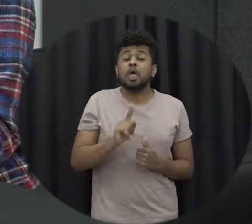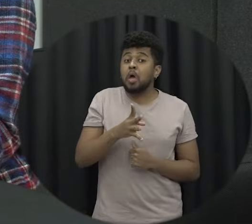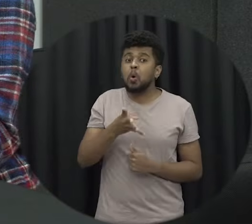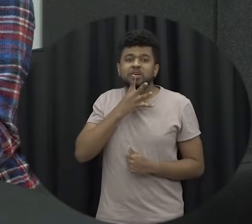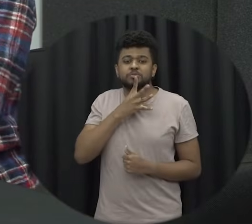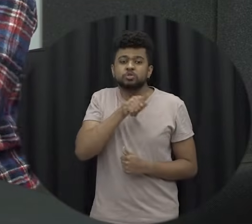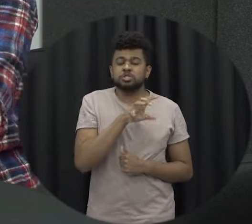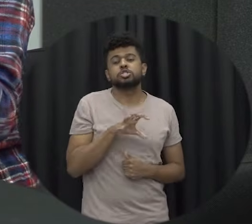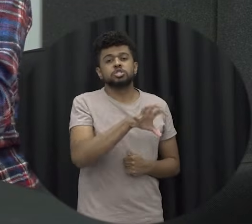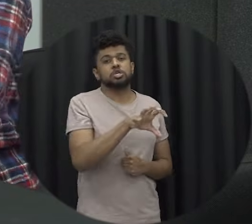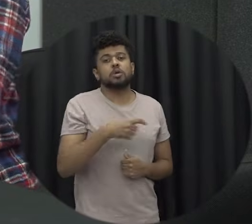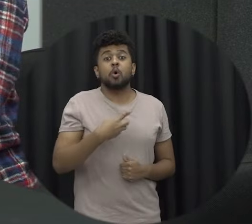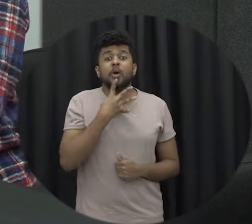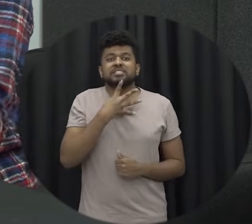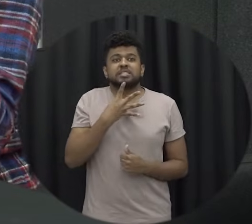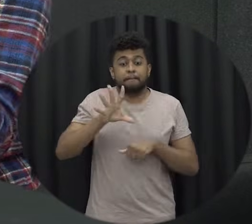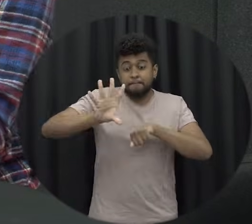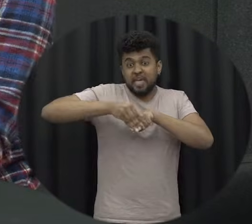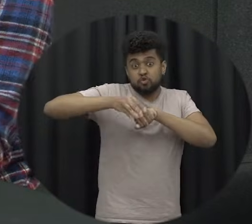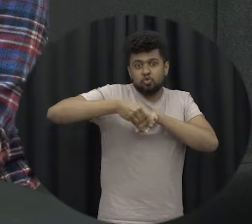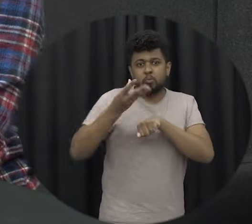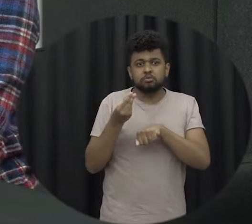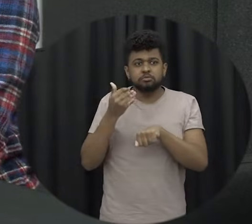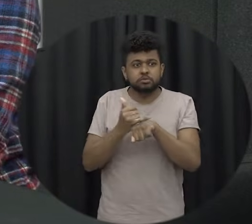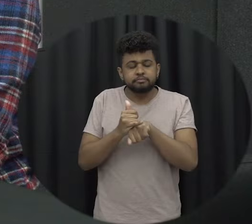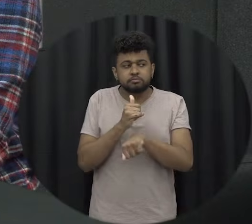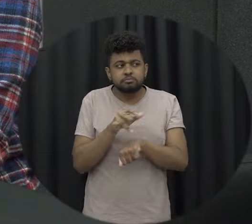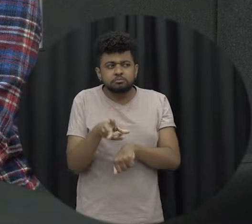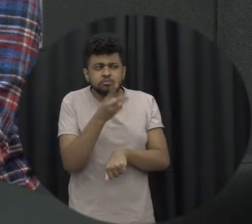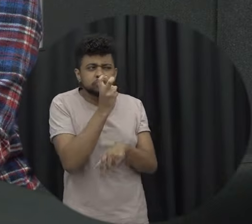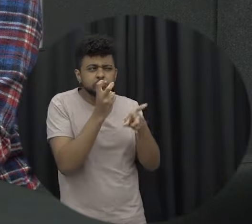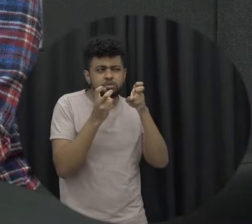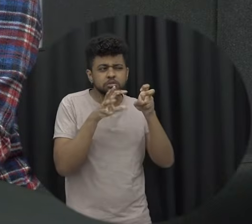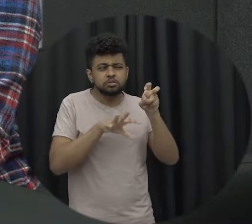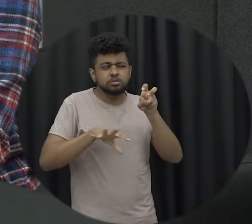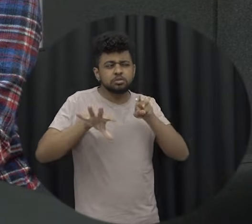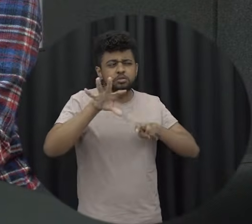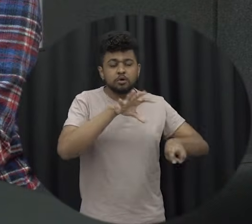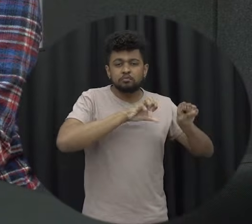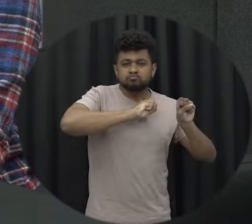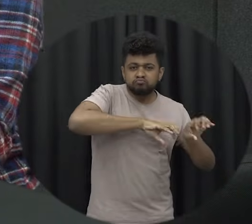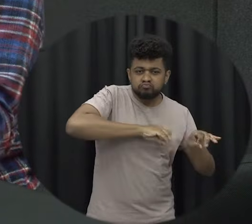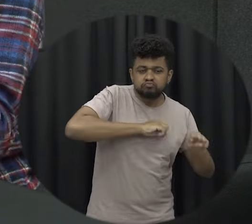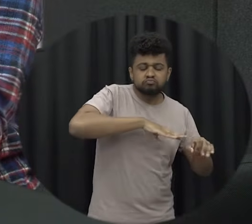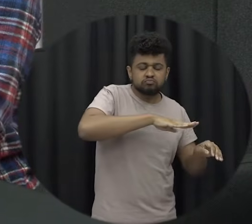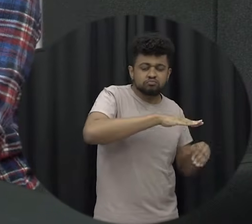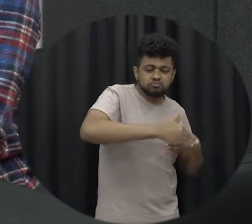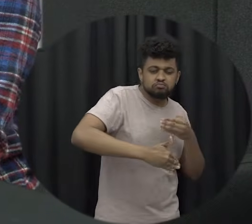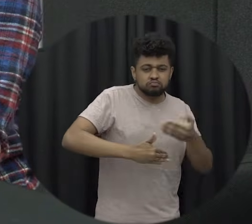vezes intuitivos e que vão se passando de geração para geração, né, ainda sem uma formalização,